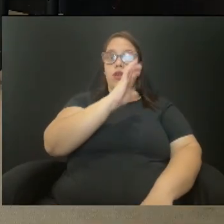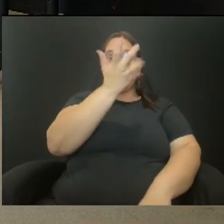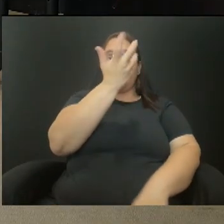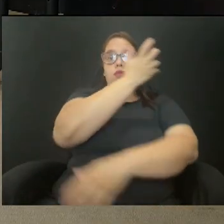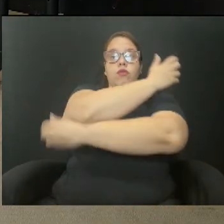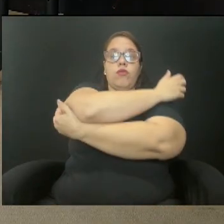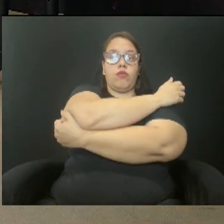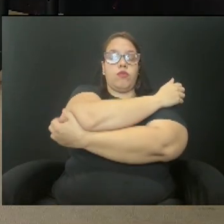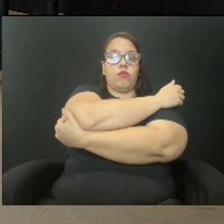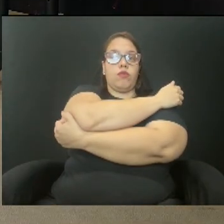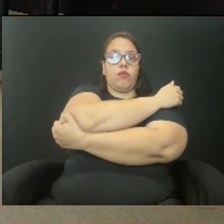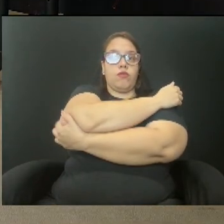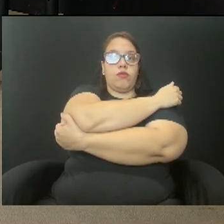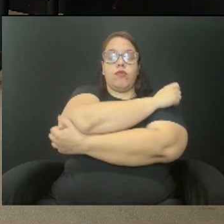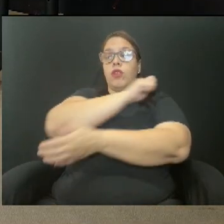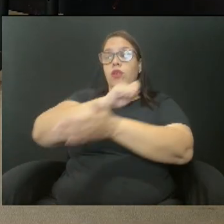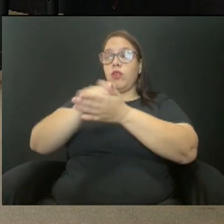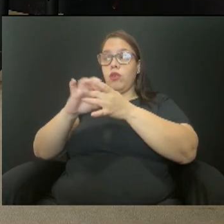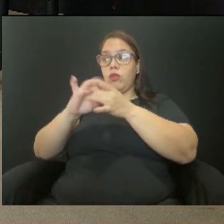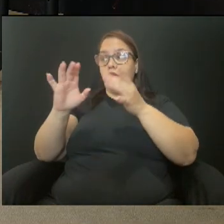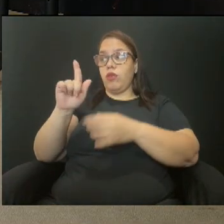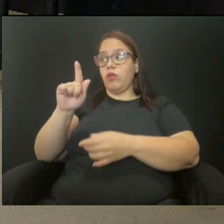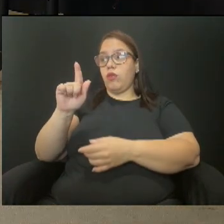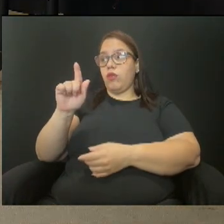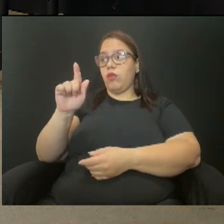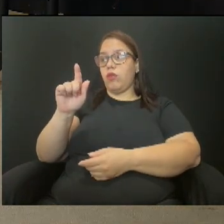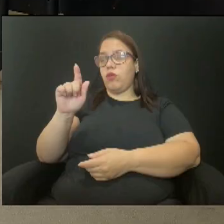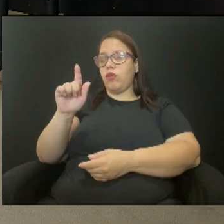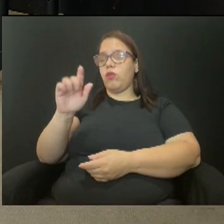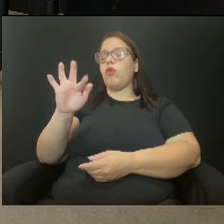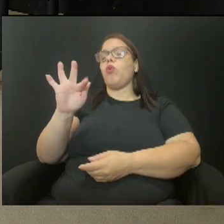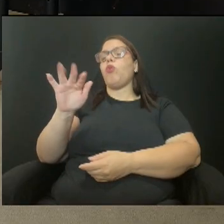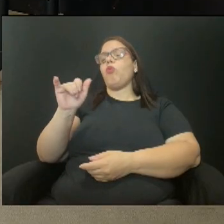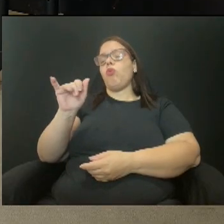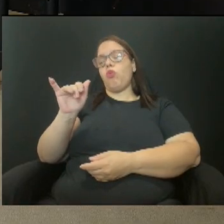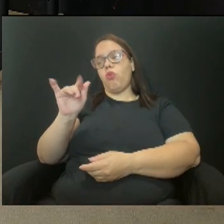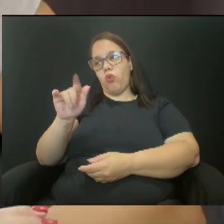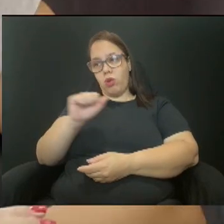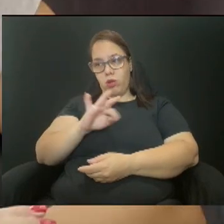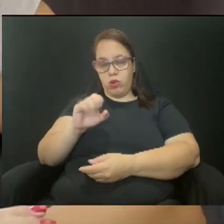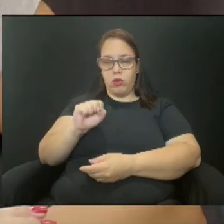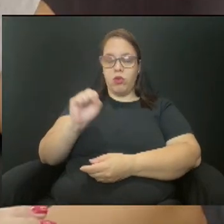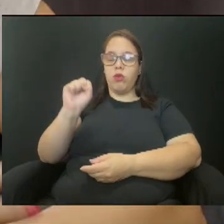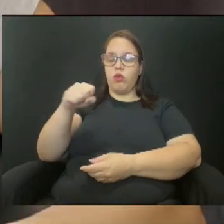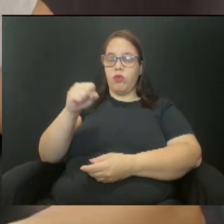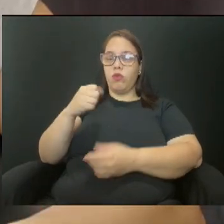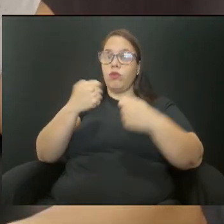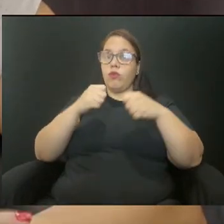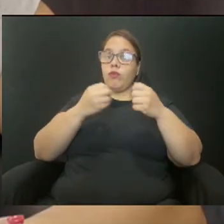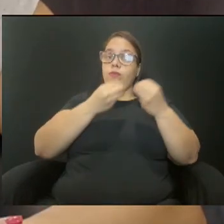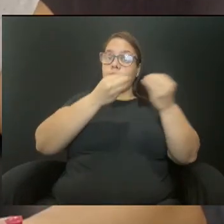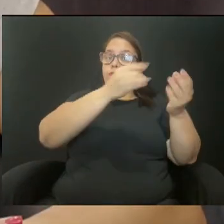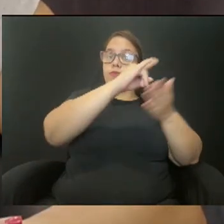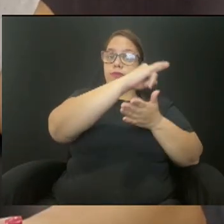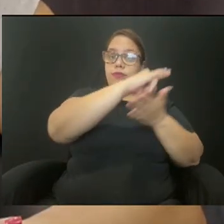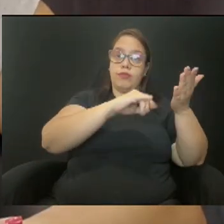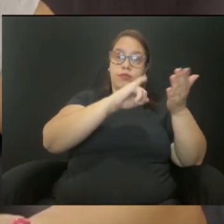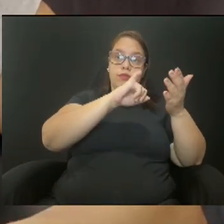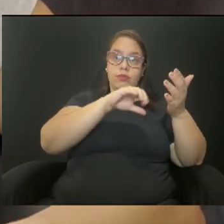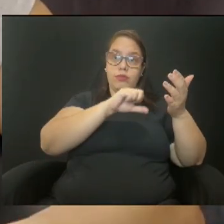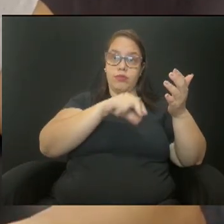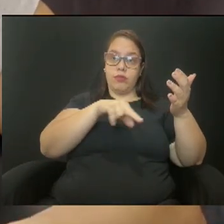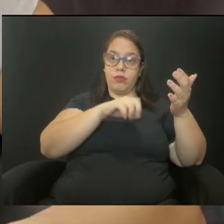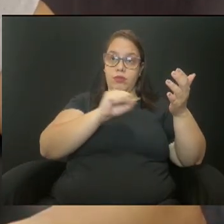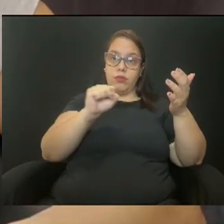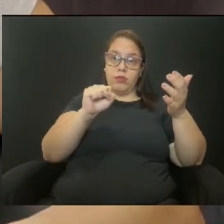precisa assinar para liberar o fundo de garantia, não é isso? Precisa liberar para assinar o fundo de garantia, porque você vai precisar levar os documentos do INSS para poder ter acesso a